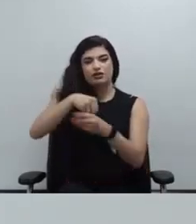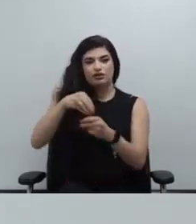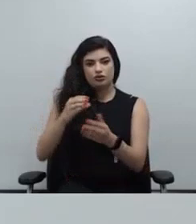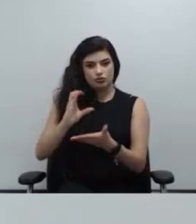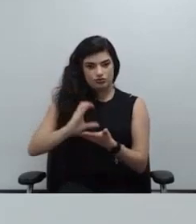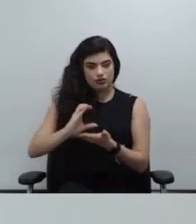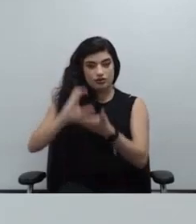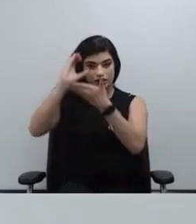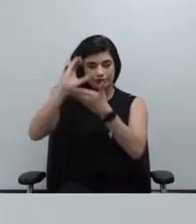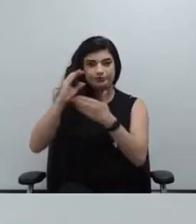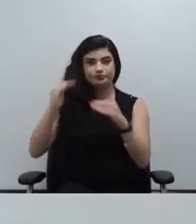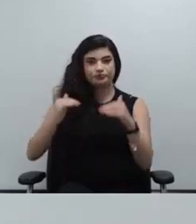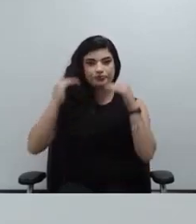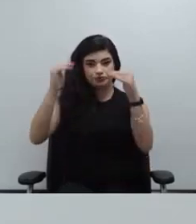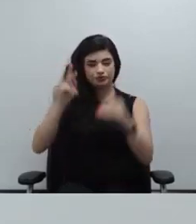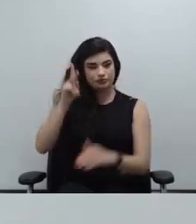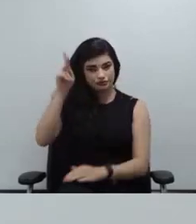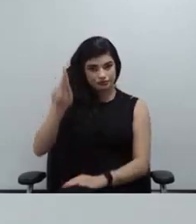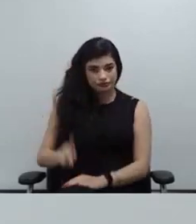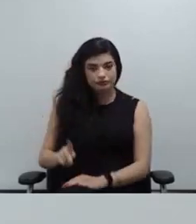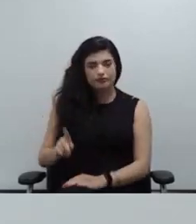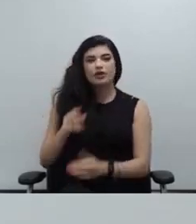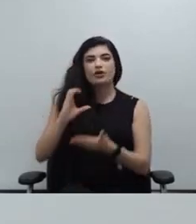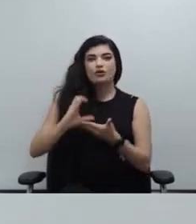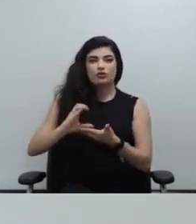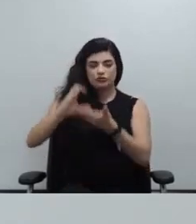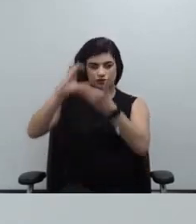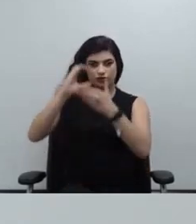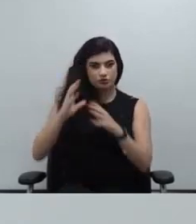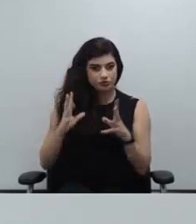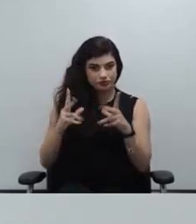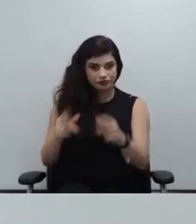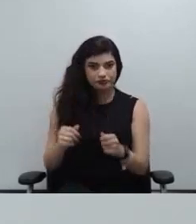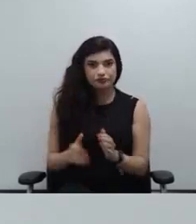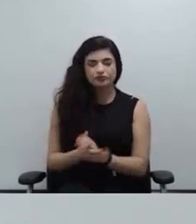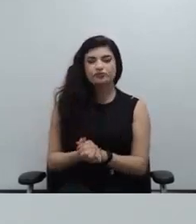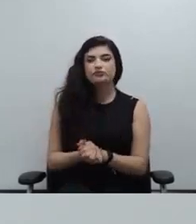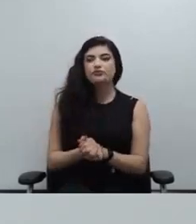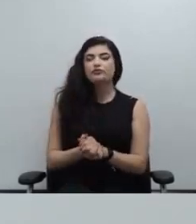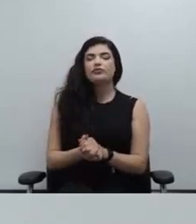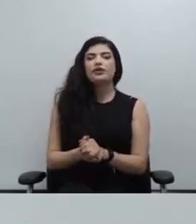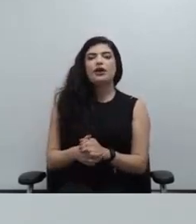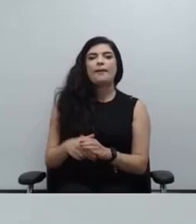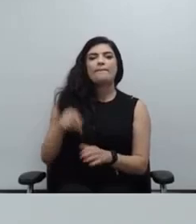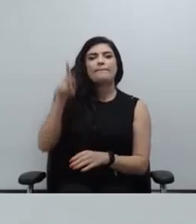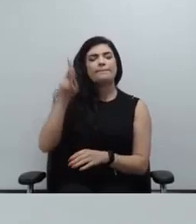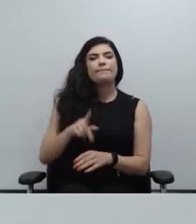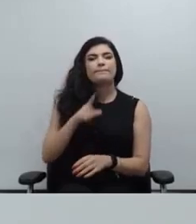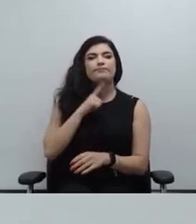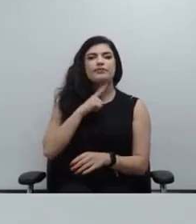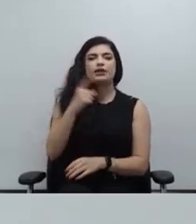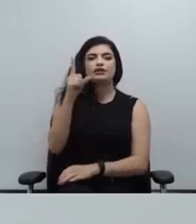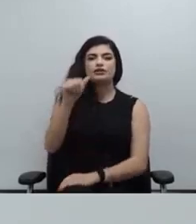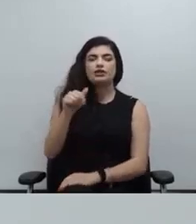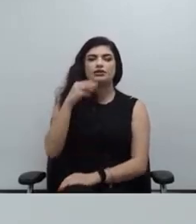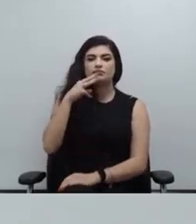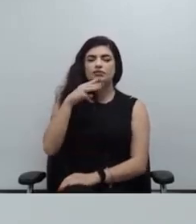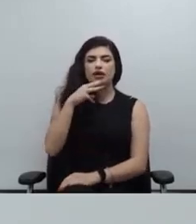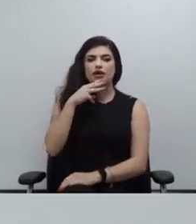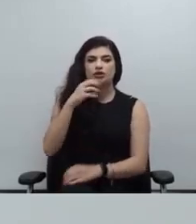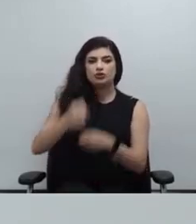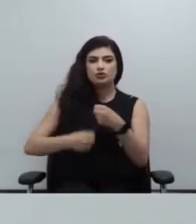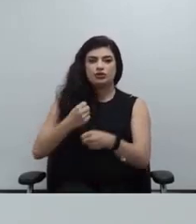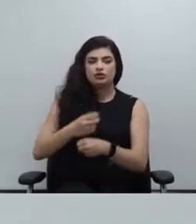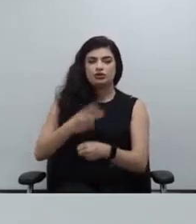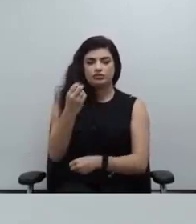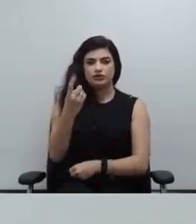Conselho. Excelentíssima presidente, excelentíssimas conselheiras e conselheiros. O presente feito teve início em 17 de março de 2016,